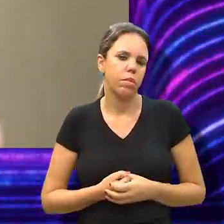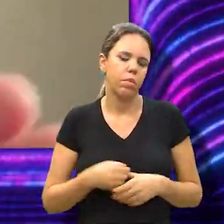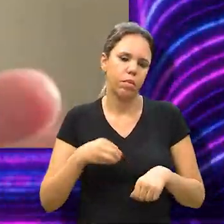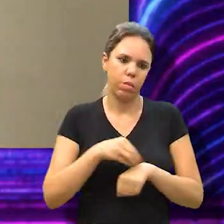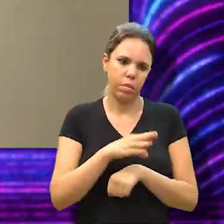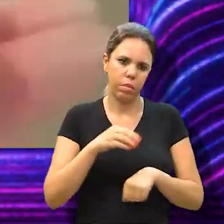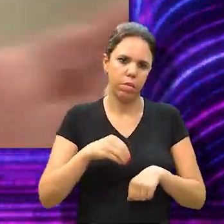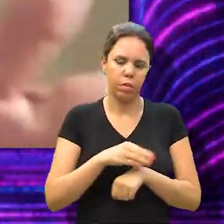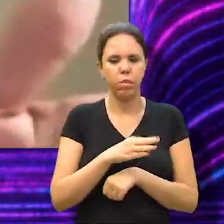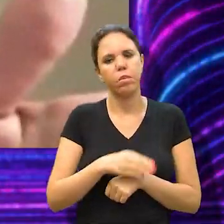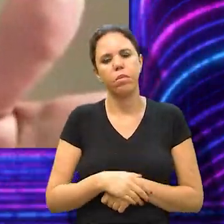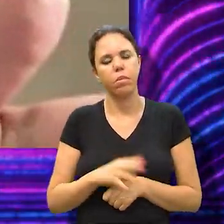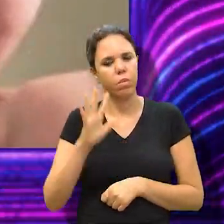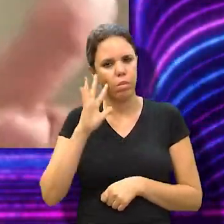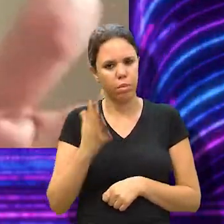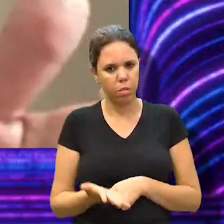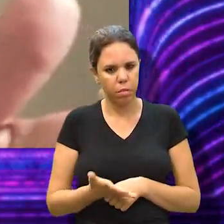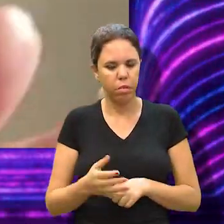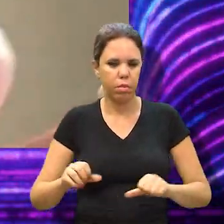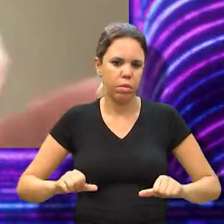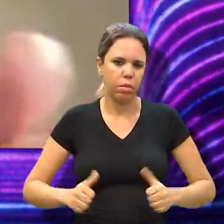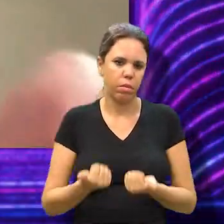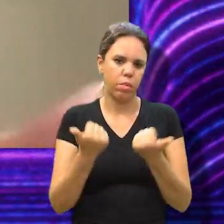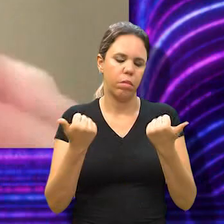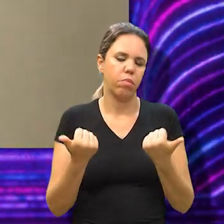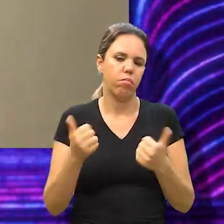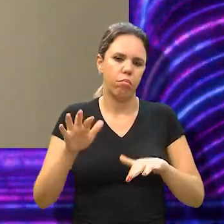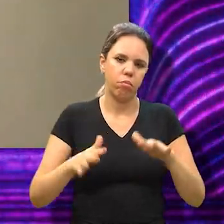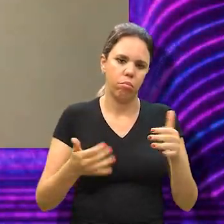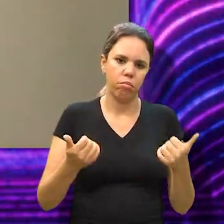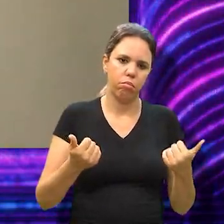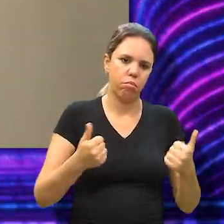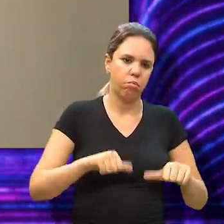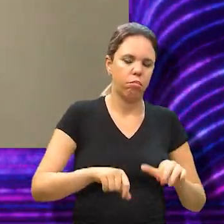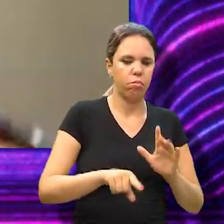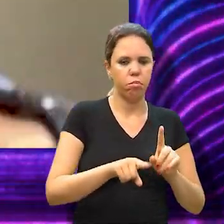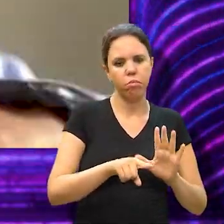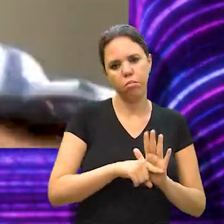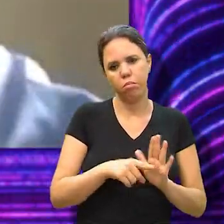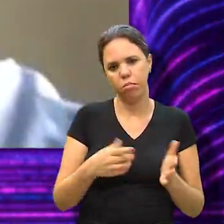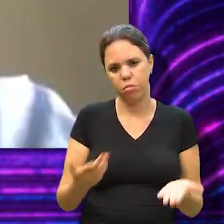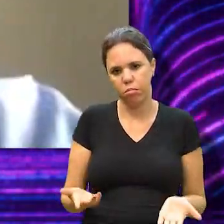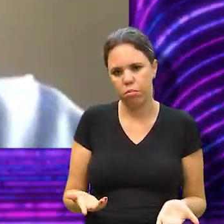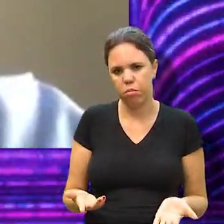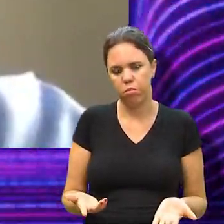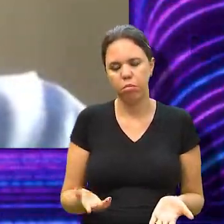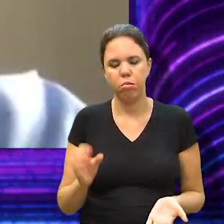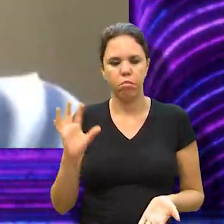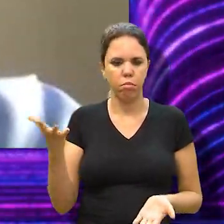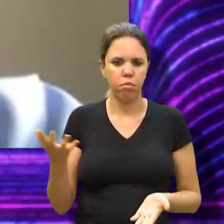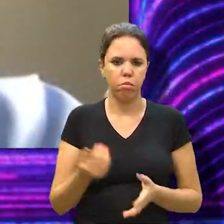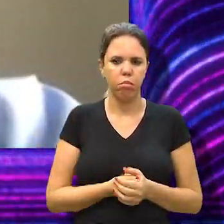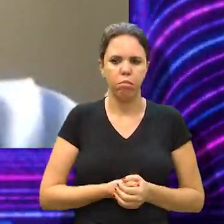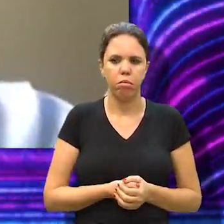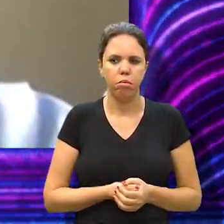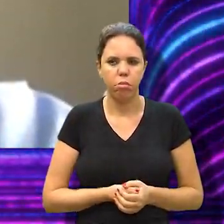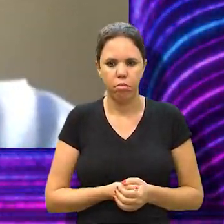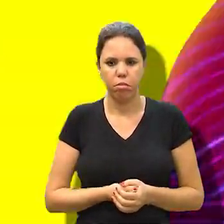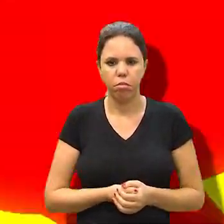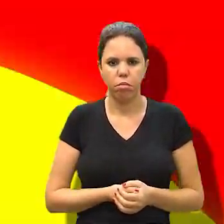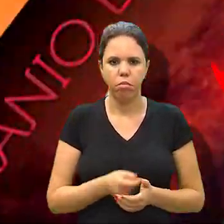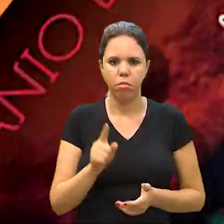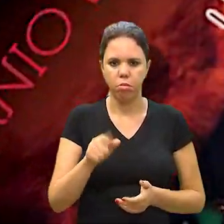né, ele vai trazer as consequências positivas ou negativas, né? Então, o que